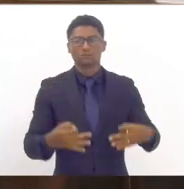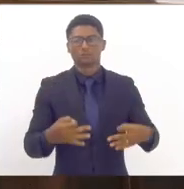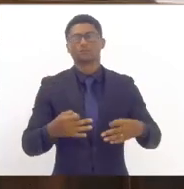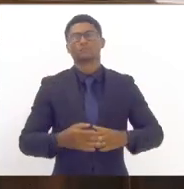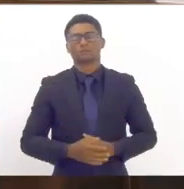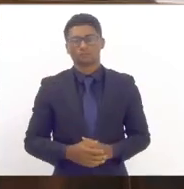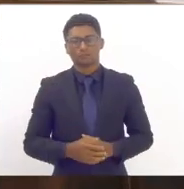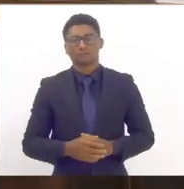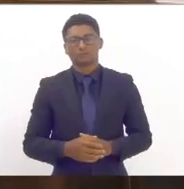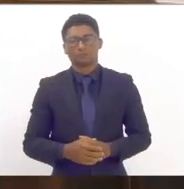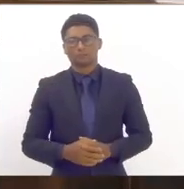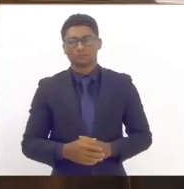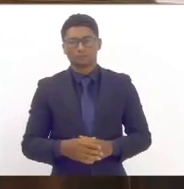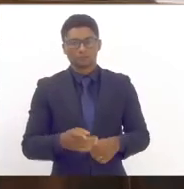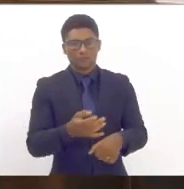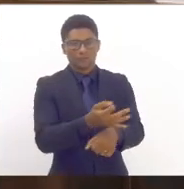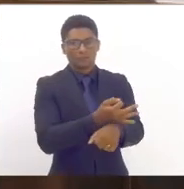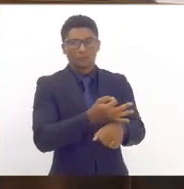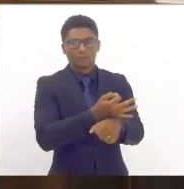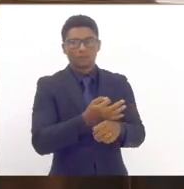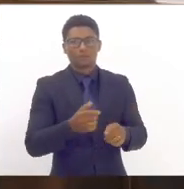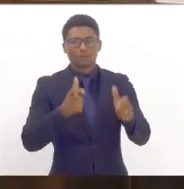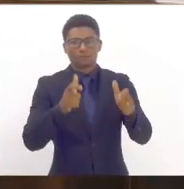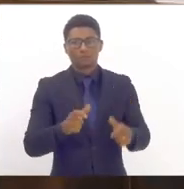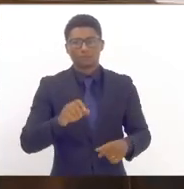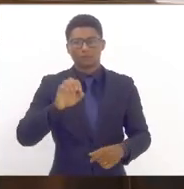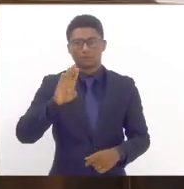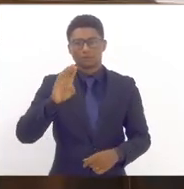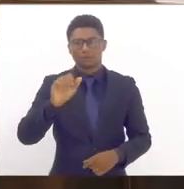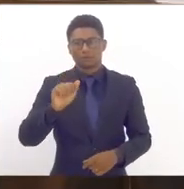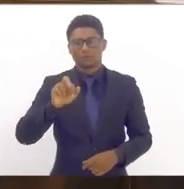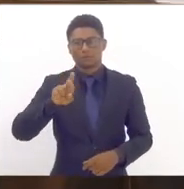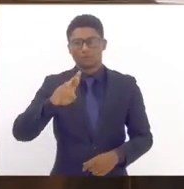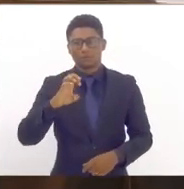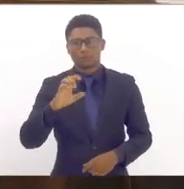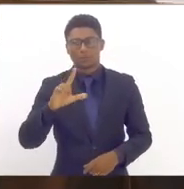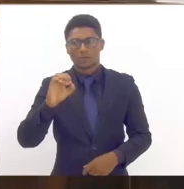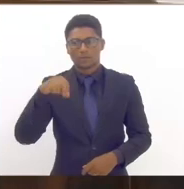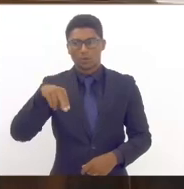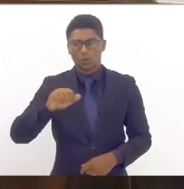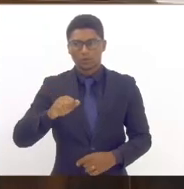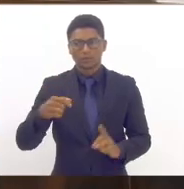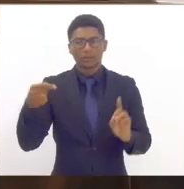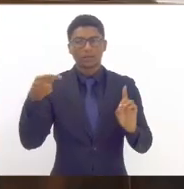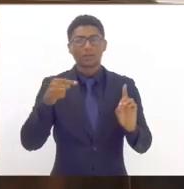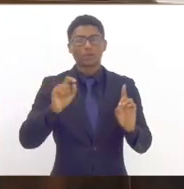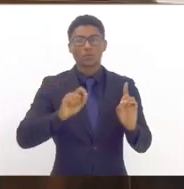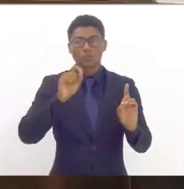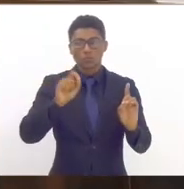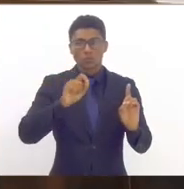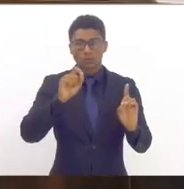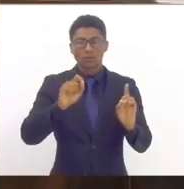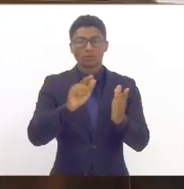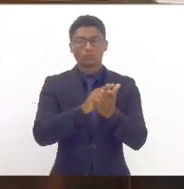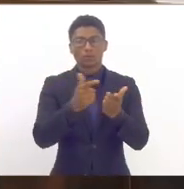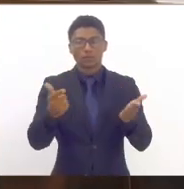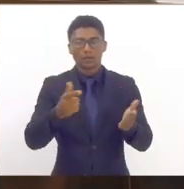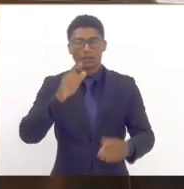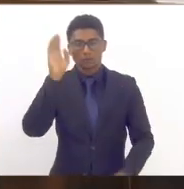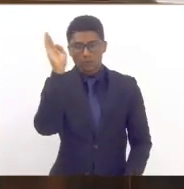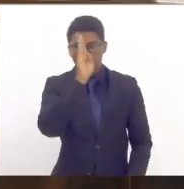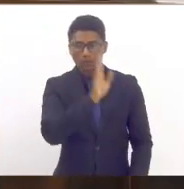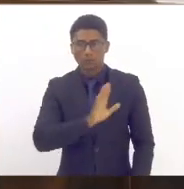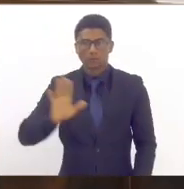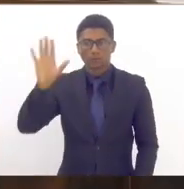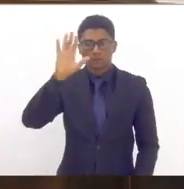exata. De férias em Barcelona com o companheiro Eric Rianelli, fez sua tão sonhada estreia no Jornal Nacional, em 2015, ao